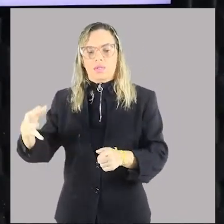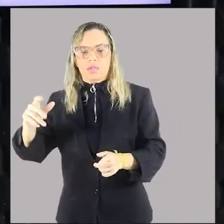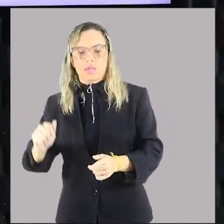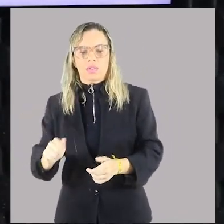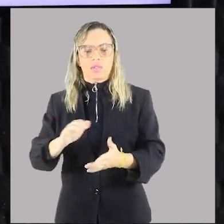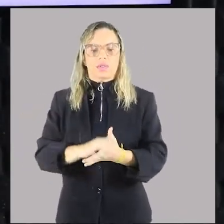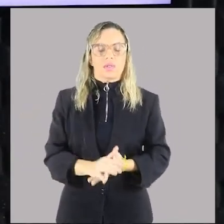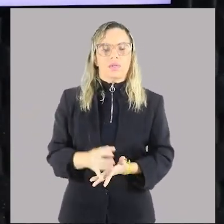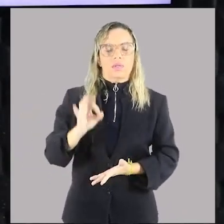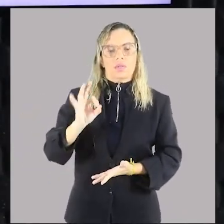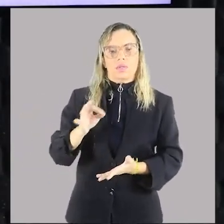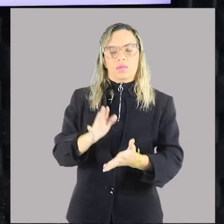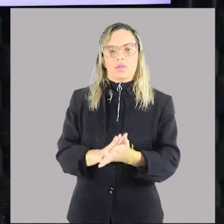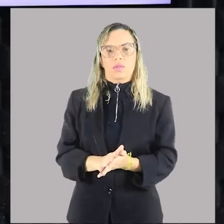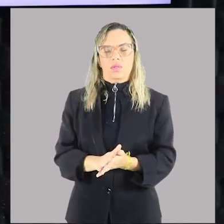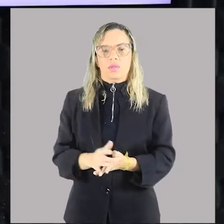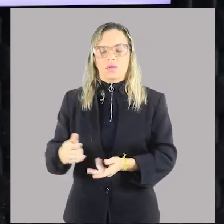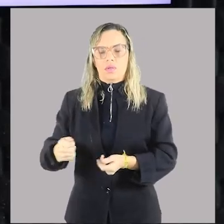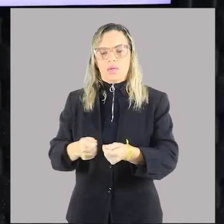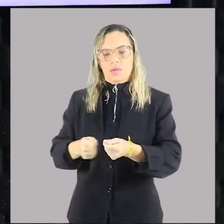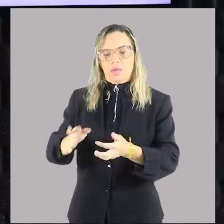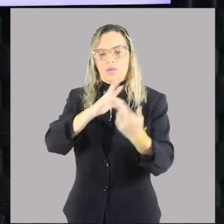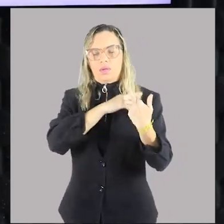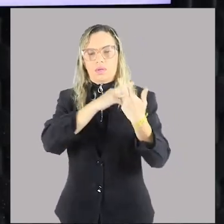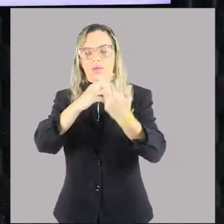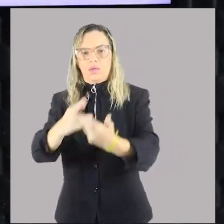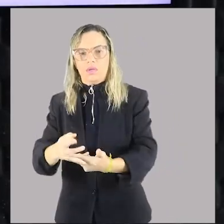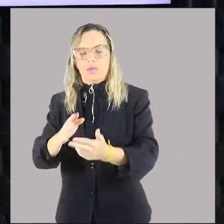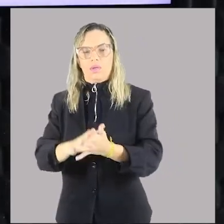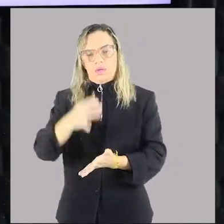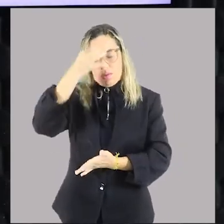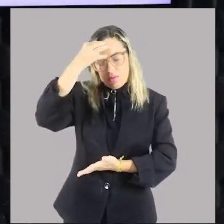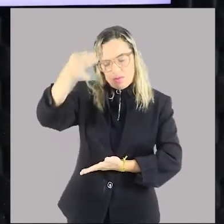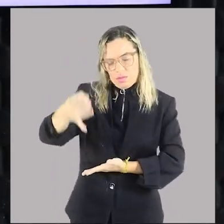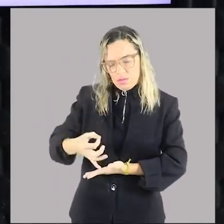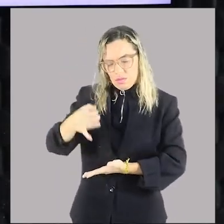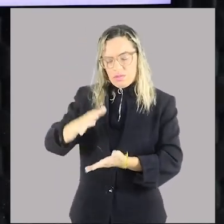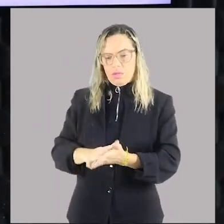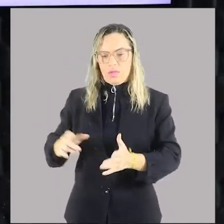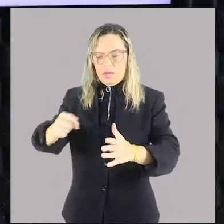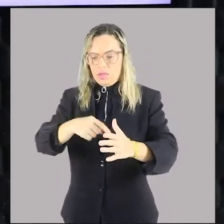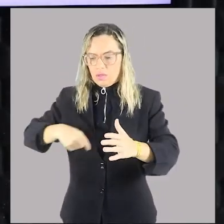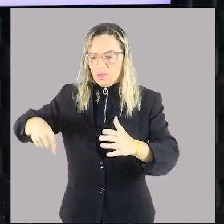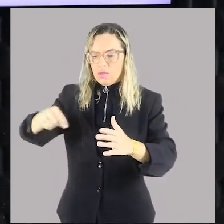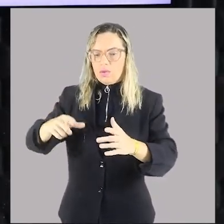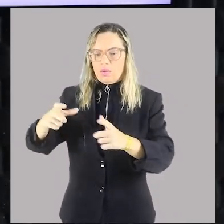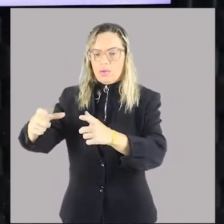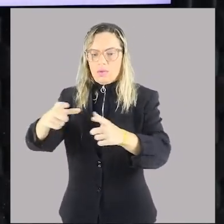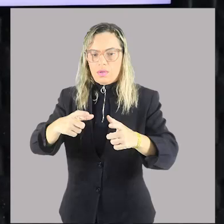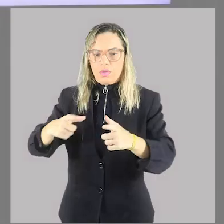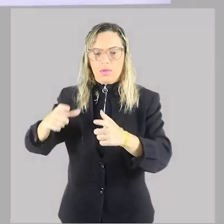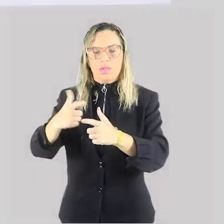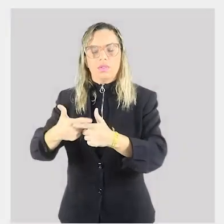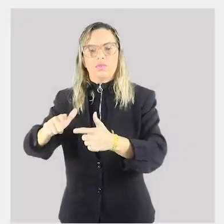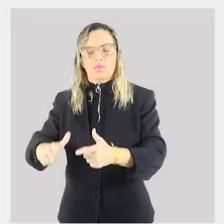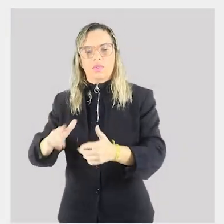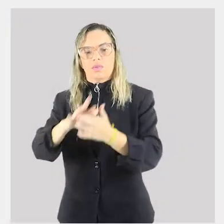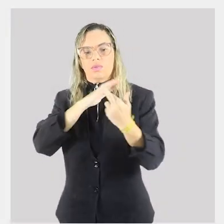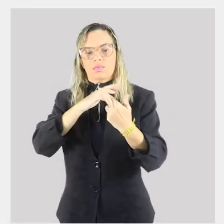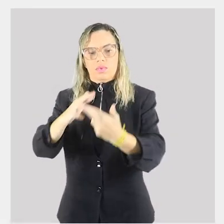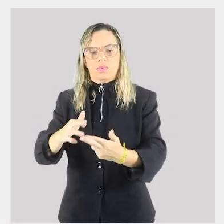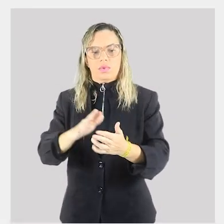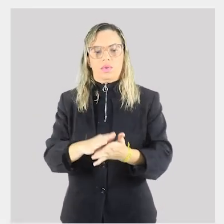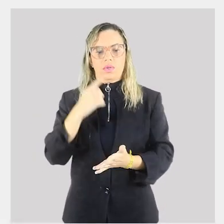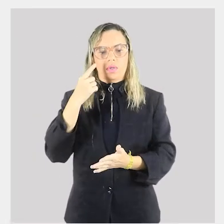indireta, certo? É um deslocamento de competências na mesma pessoa jurídica. É isso que cria órgãos. A desconcentração é